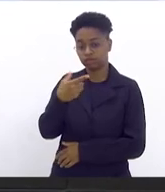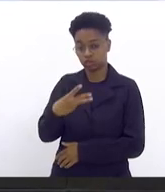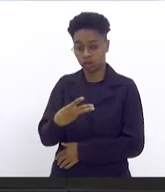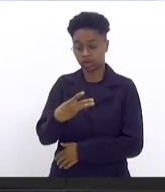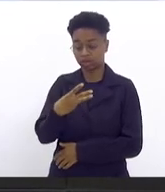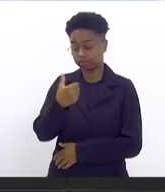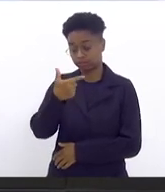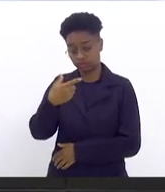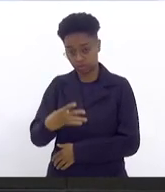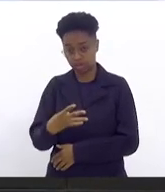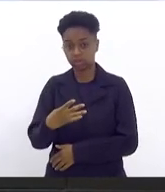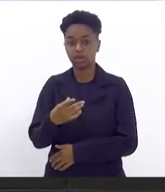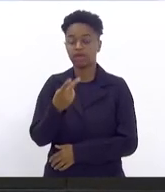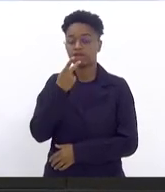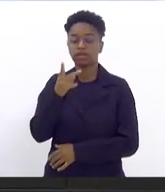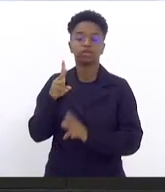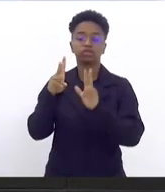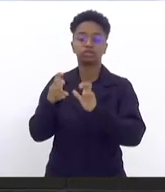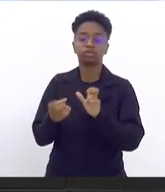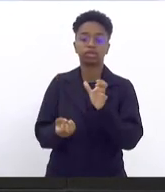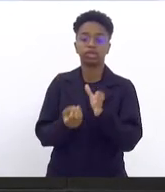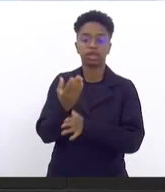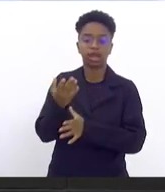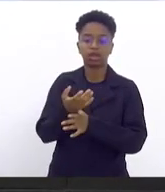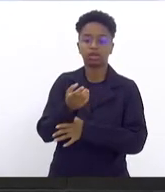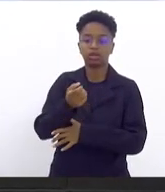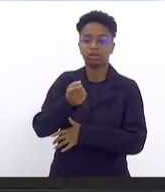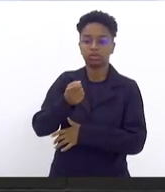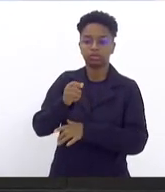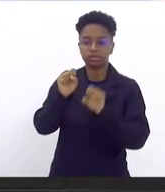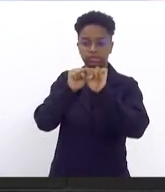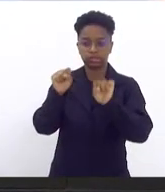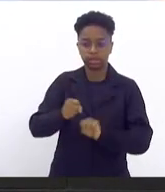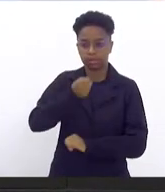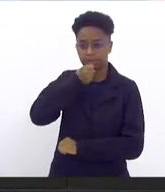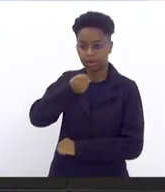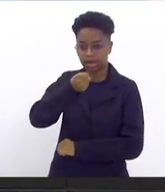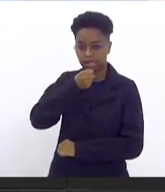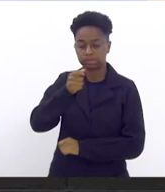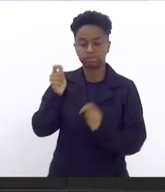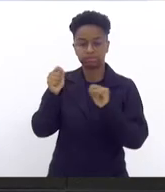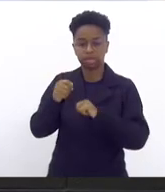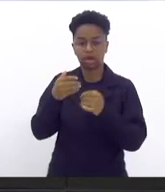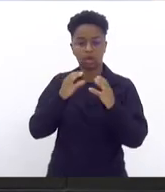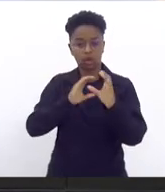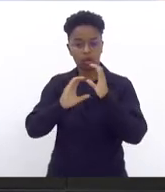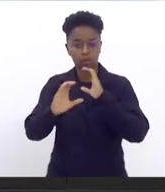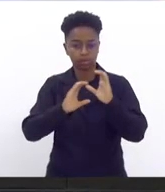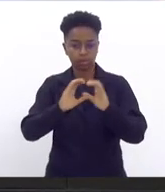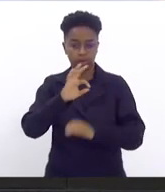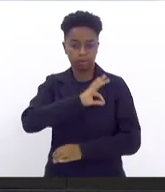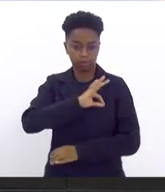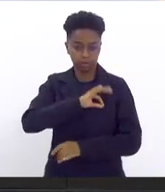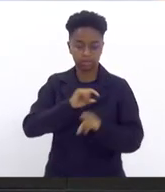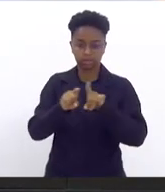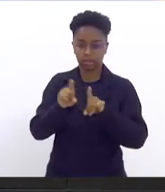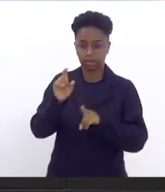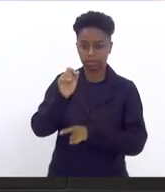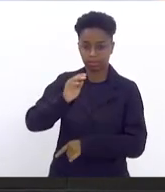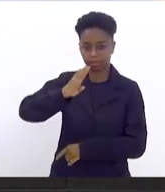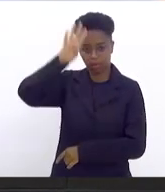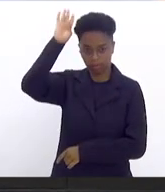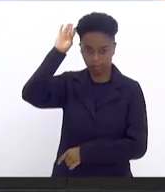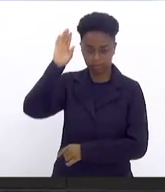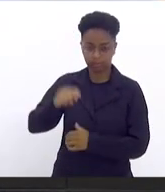Marcelo Dino, que dispõe sobre a instalação de sistema alto-falante e microfone para comunicação nas viaturas das polícias militar, civil, penal e bombeiros militares.